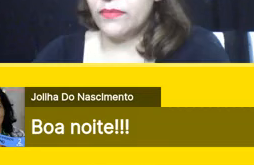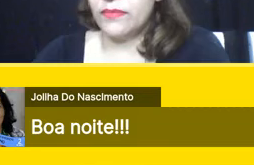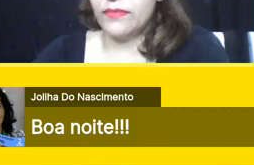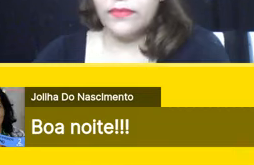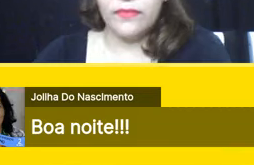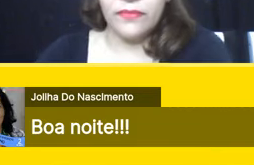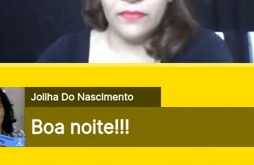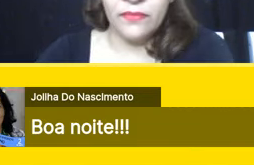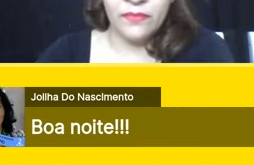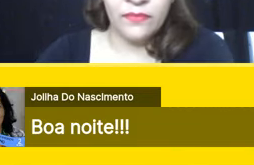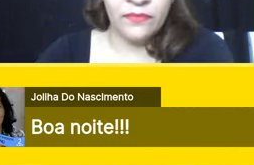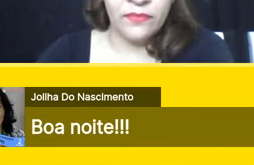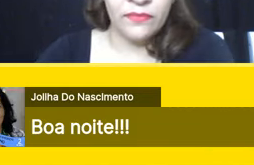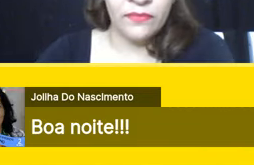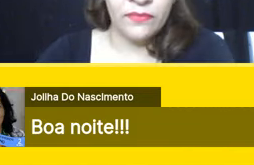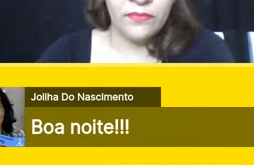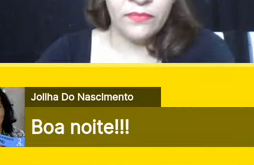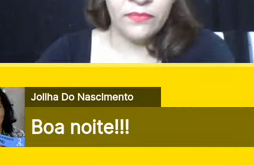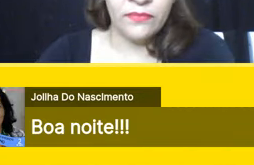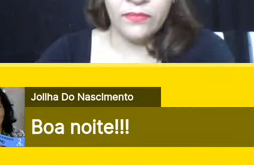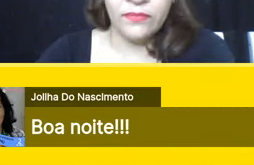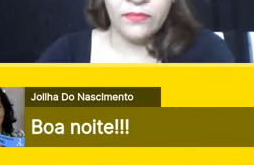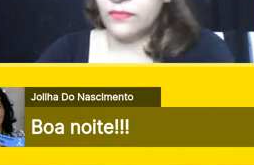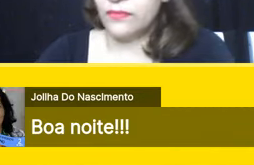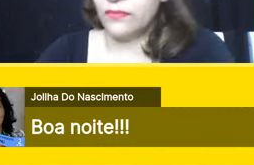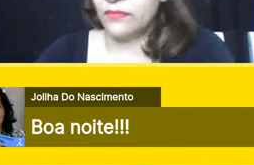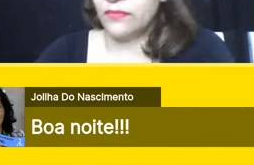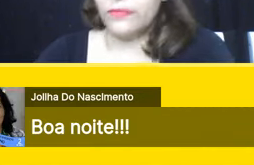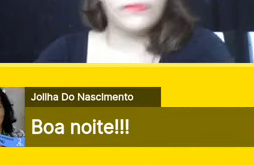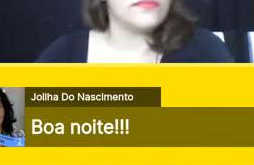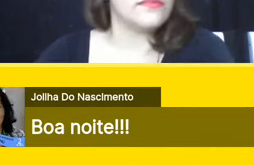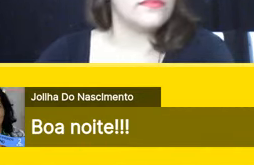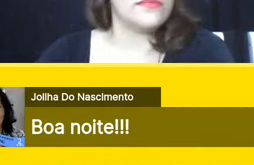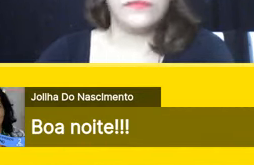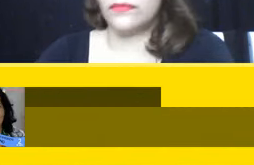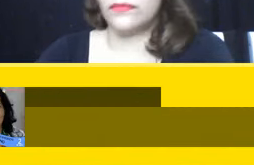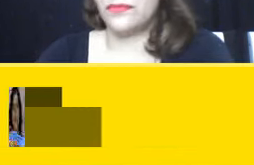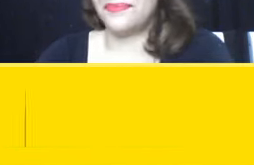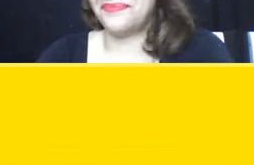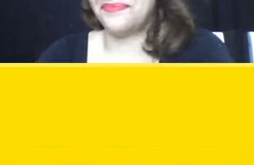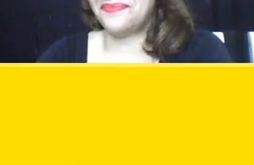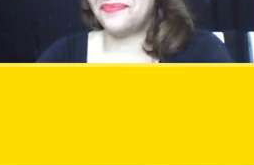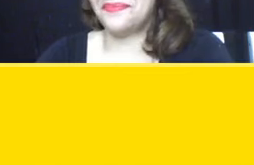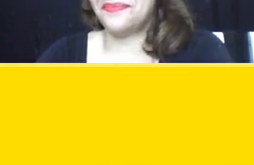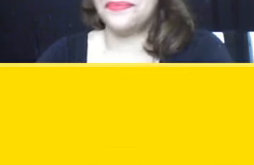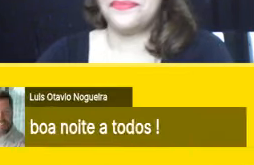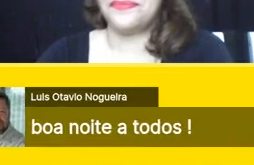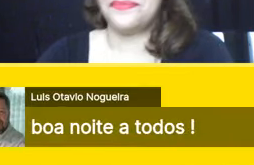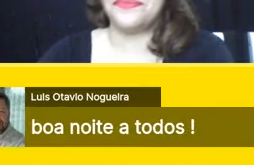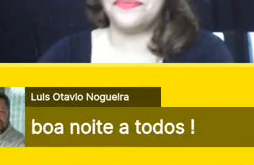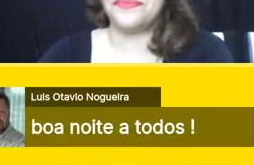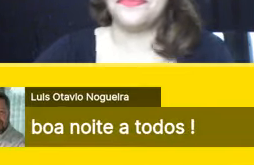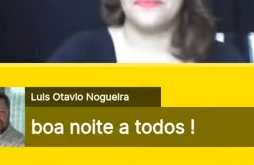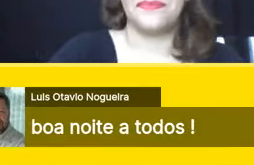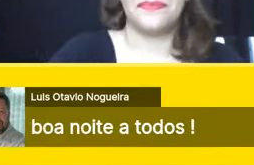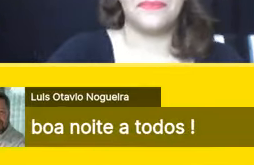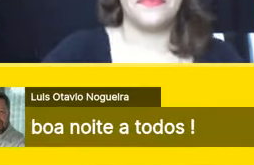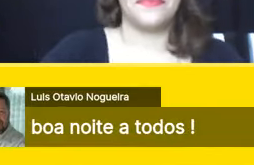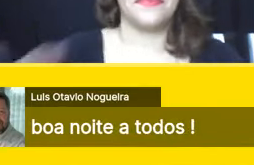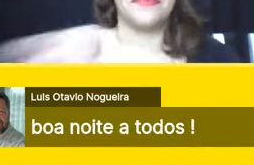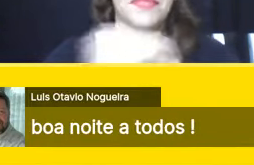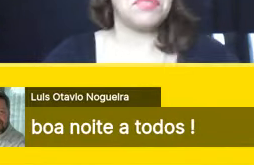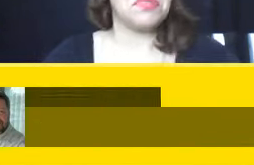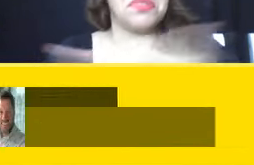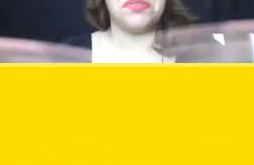Joília, a Joília deu boa noite, boa noite. O Luiz Otávio